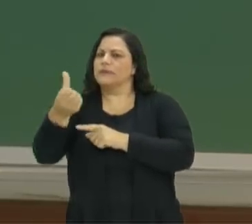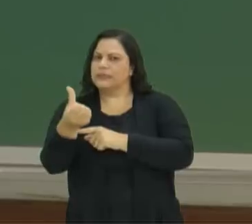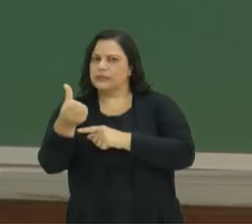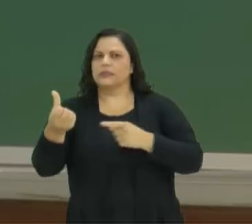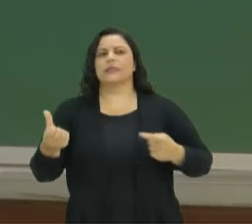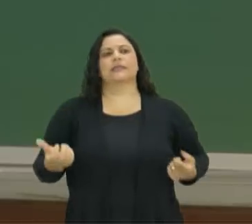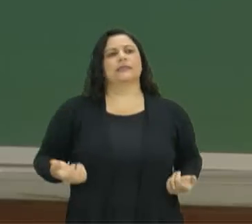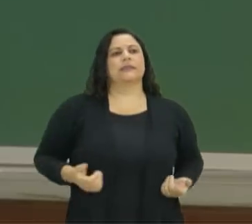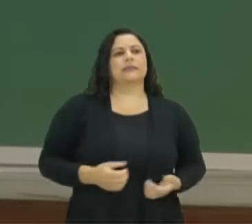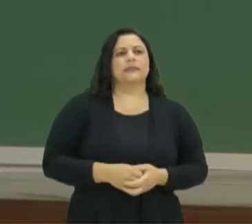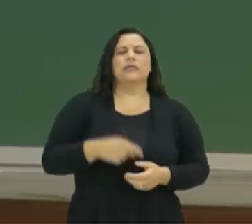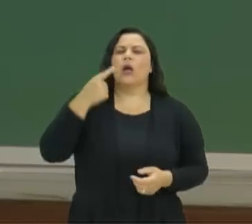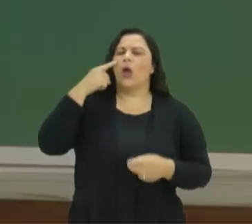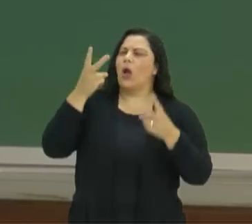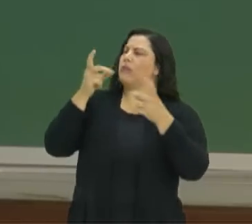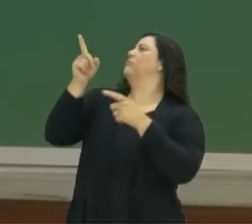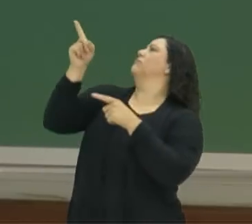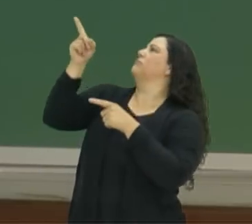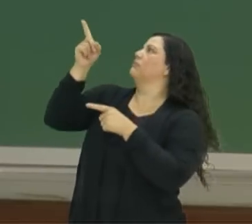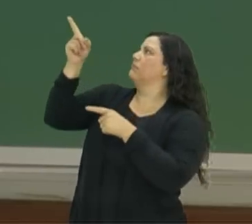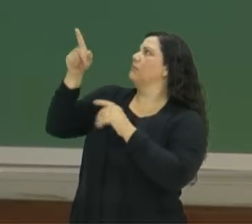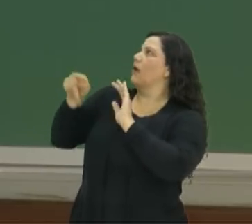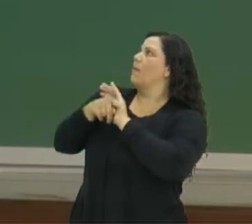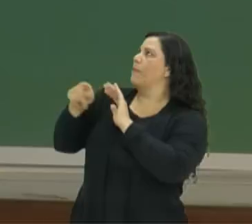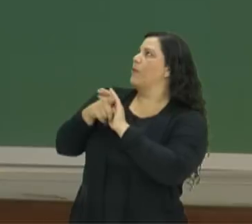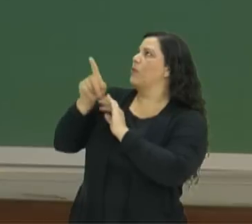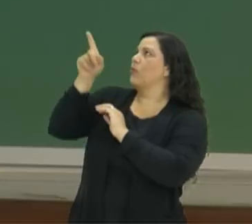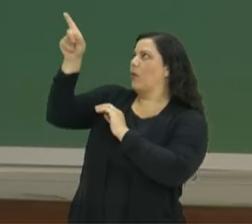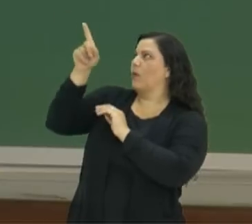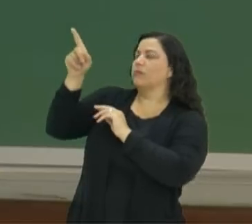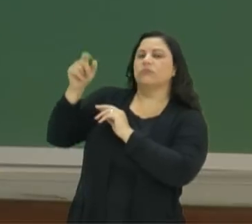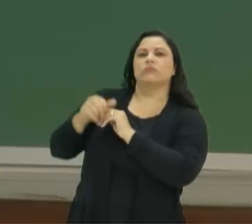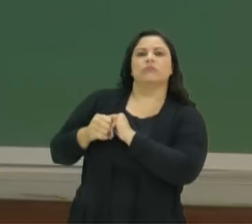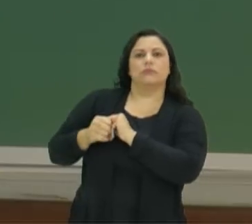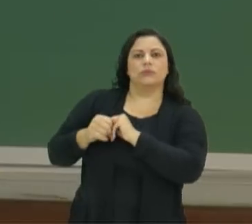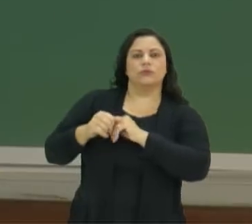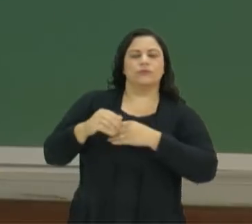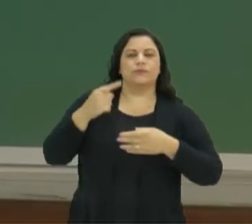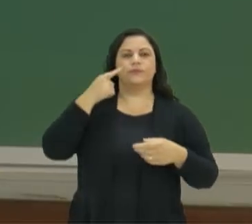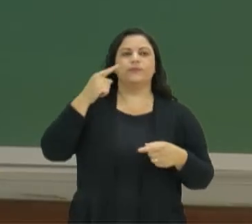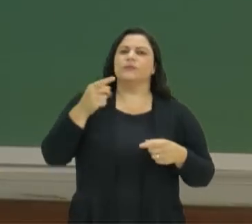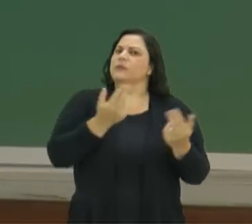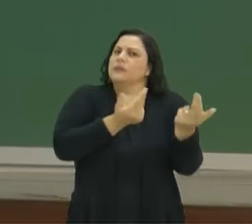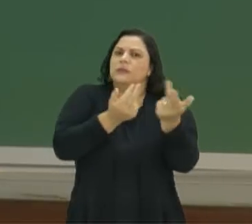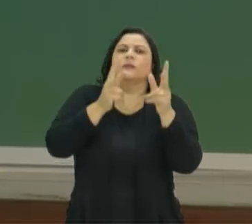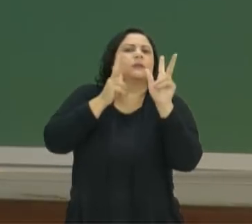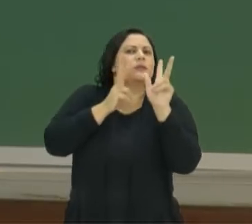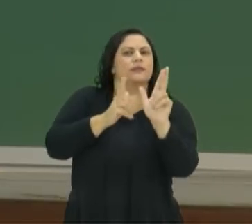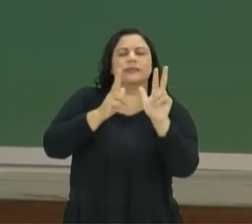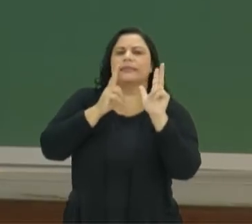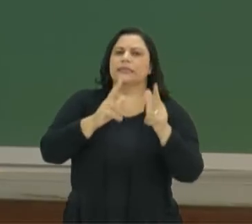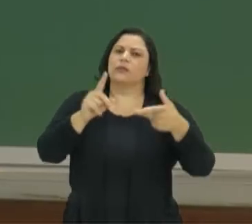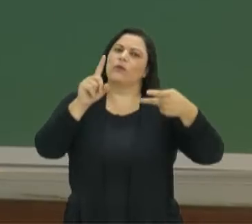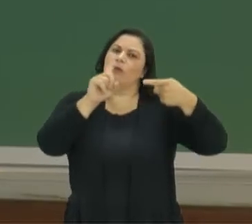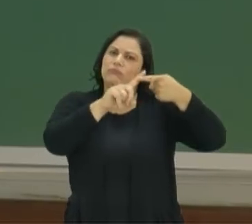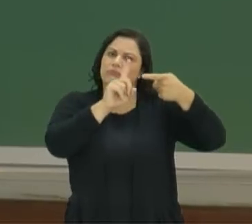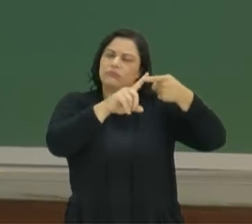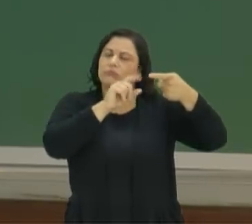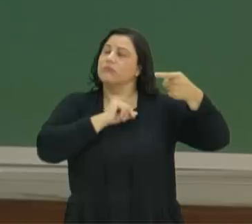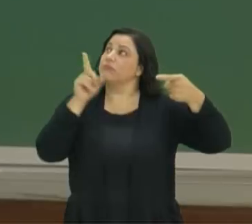1696. Olha só o nosso GIF aqui, ó. Ele está mostrando um nadador fazendo exatamente os movimentos do nado